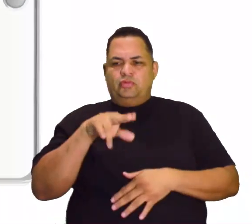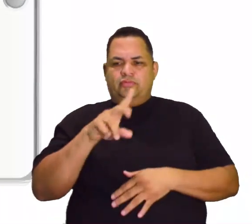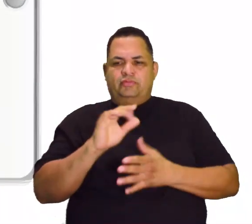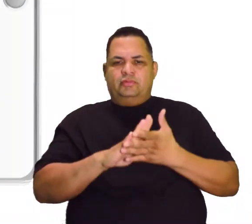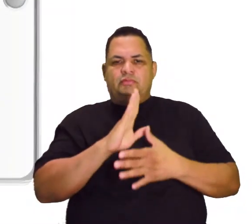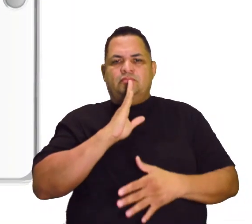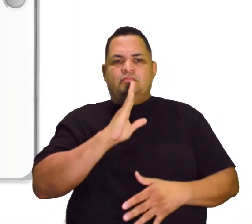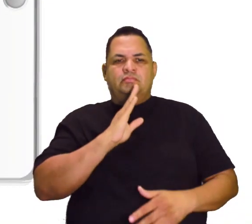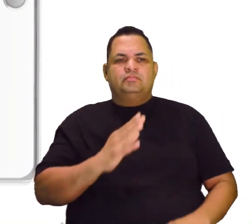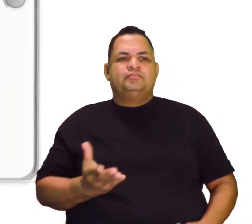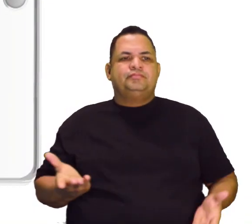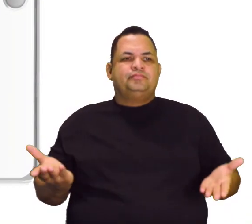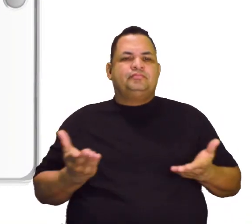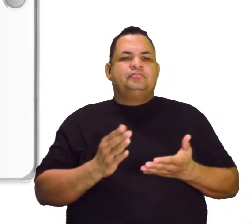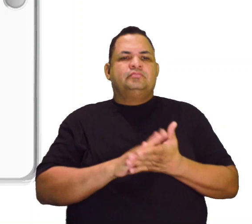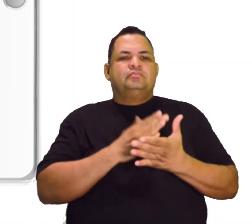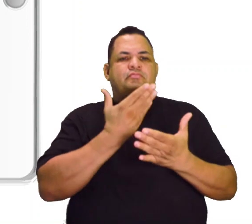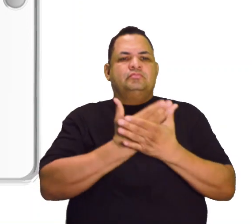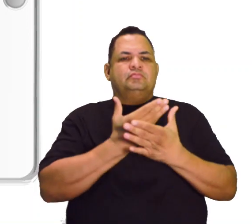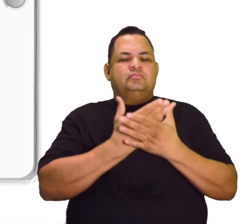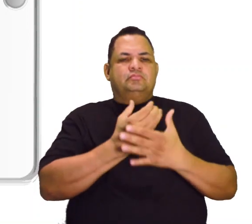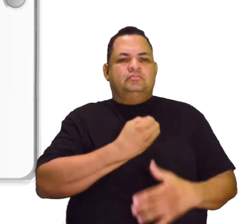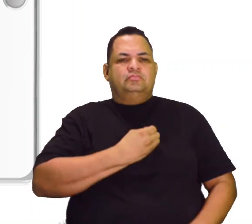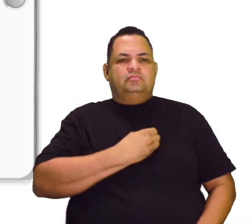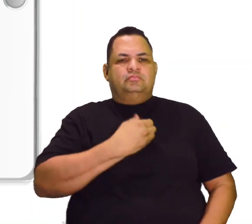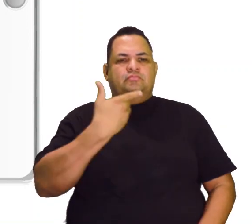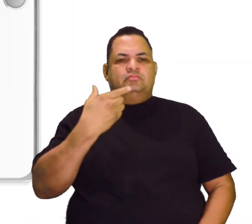conhecido. Aula 23,